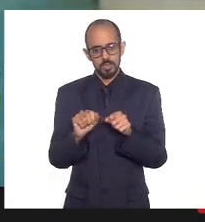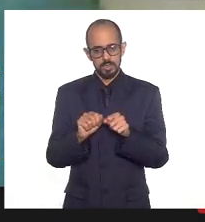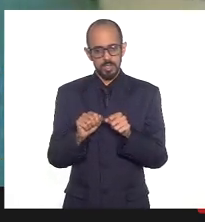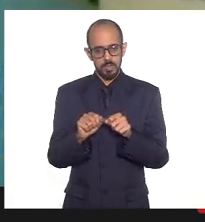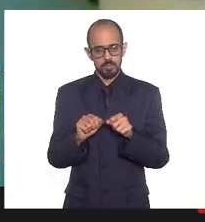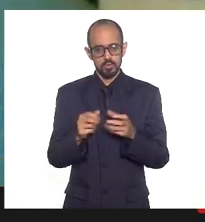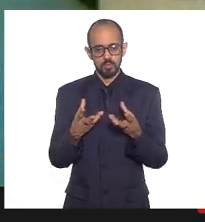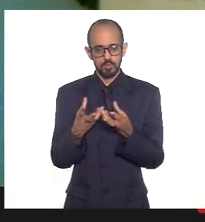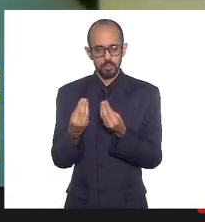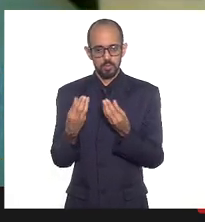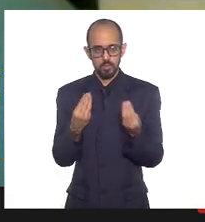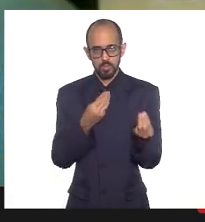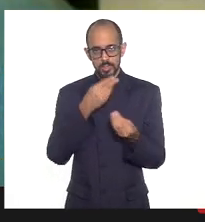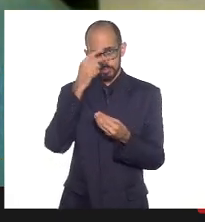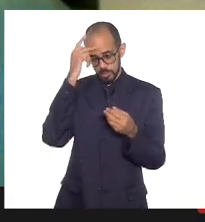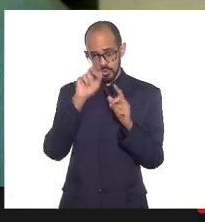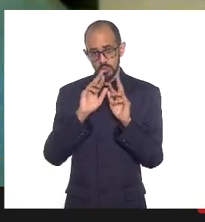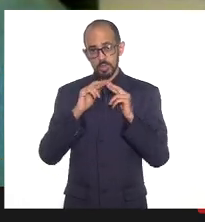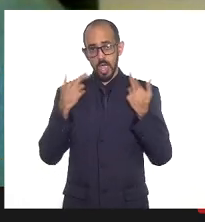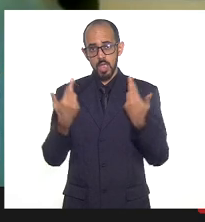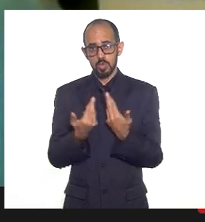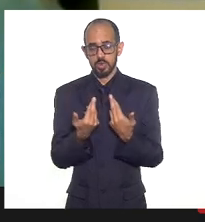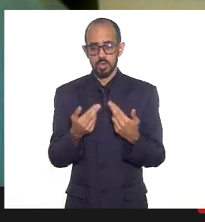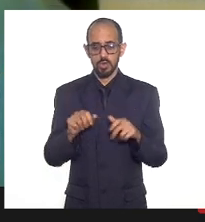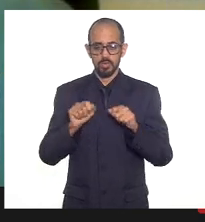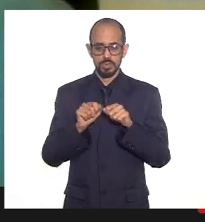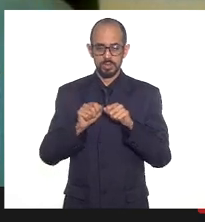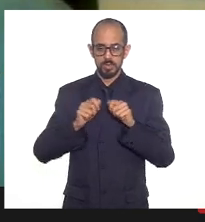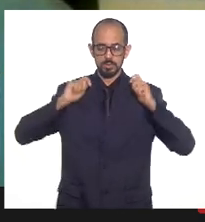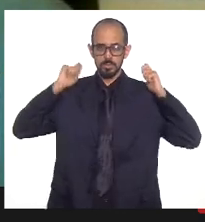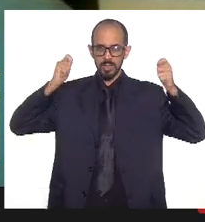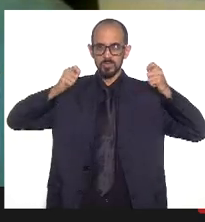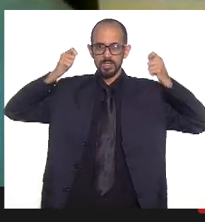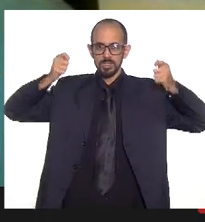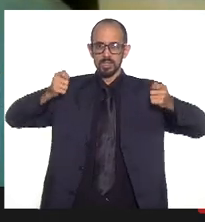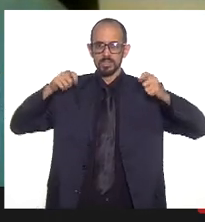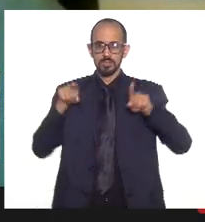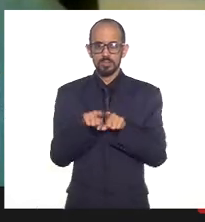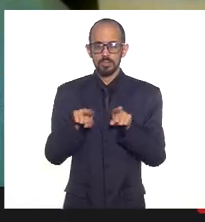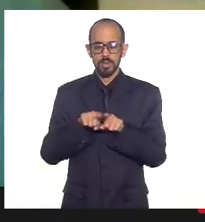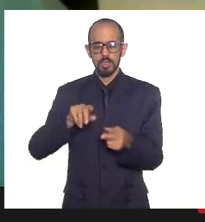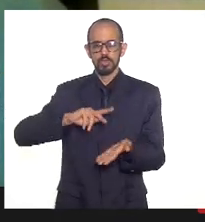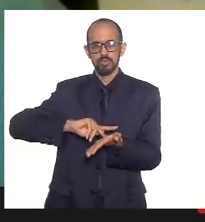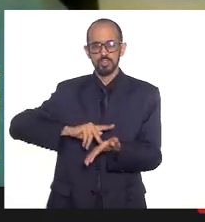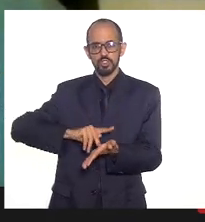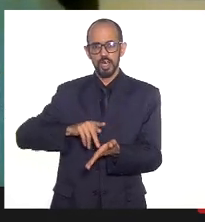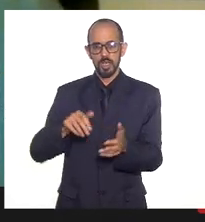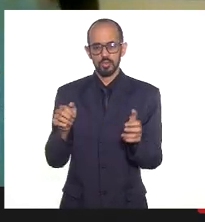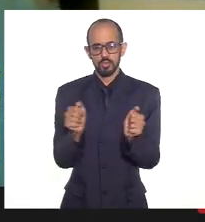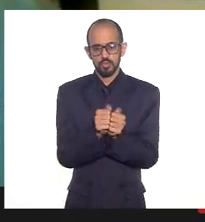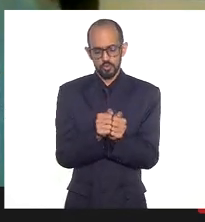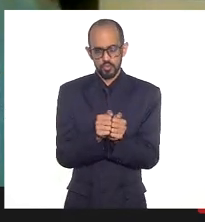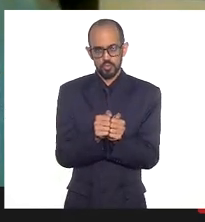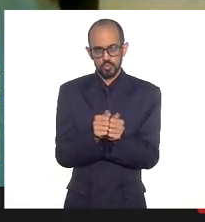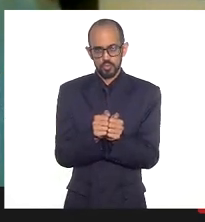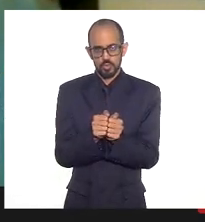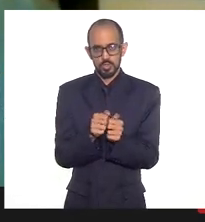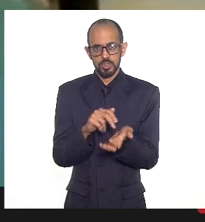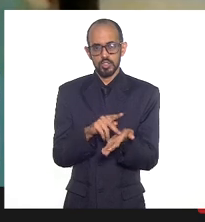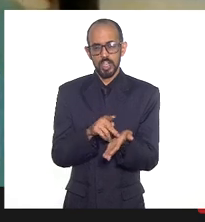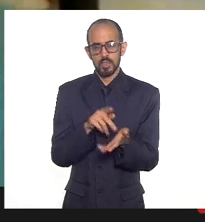tanta gente e fazíamos tantas manifestações de rua, sempre com o apoio do sindicato de jornalistas e tantos companheiros, não